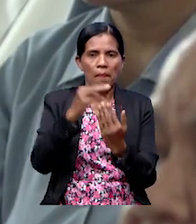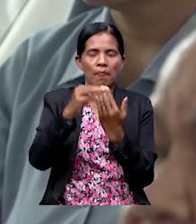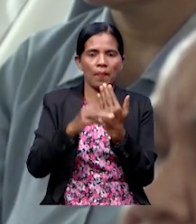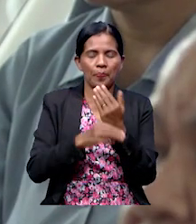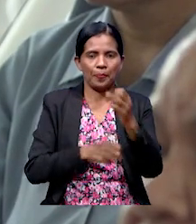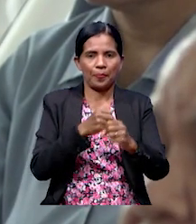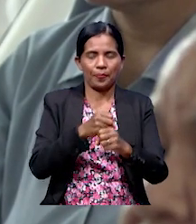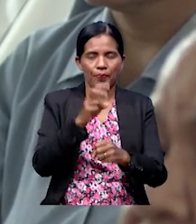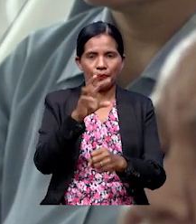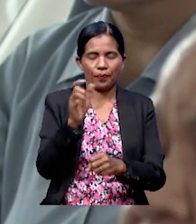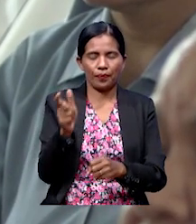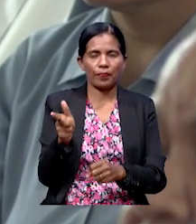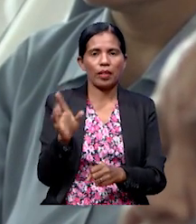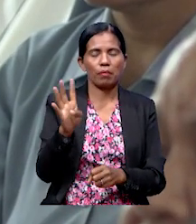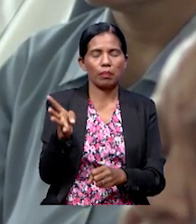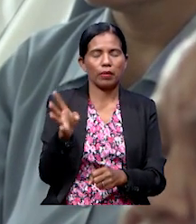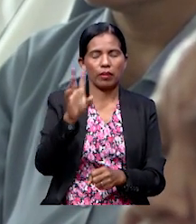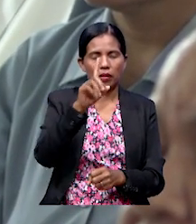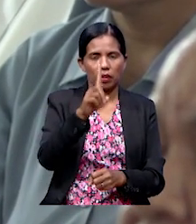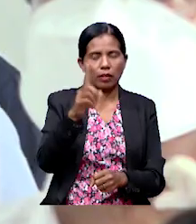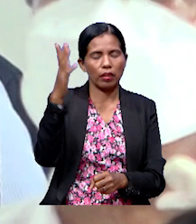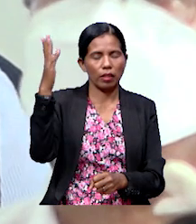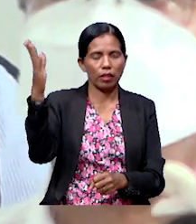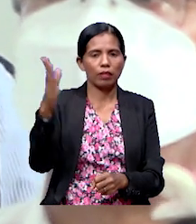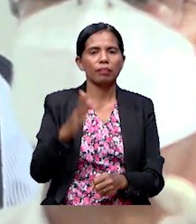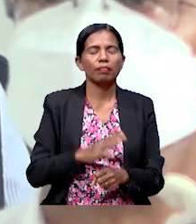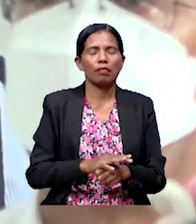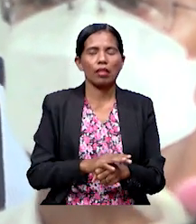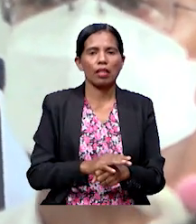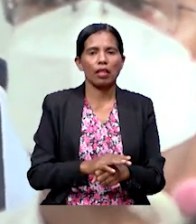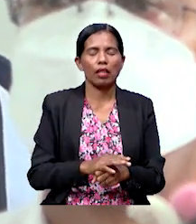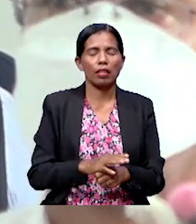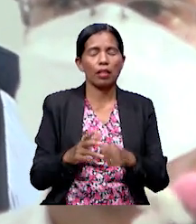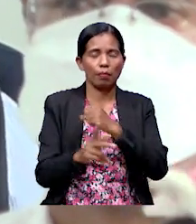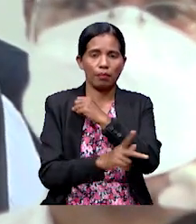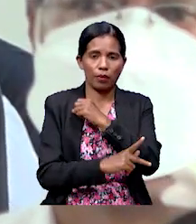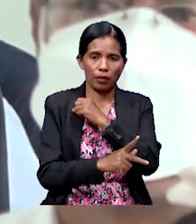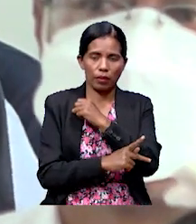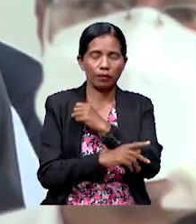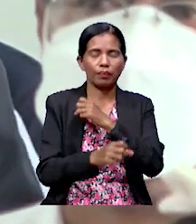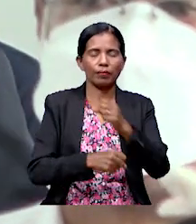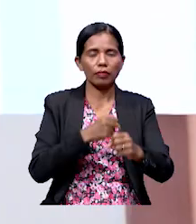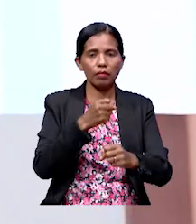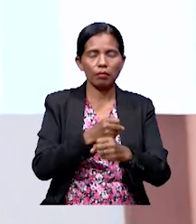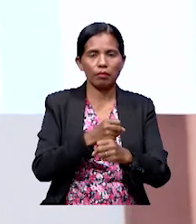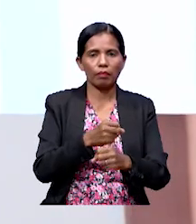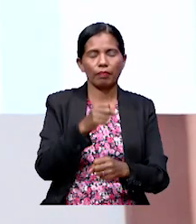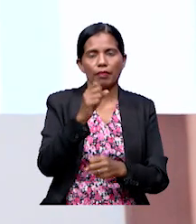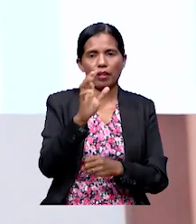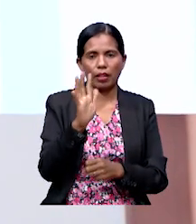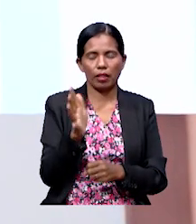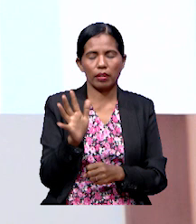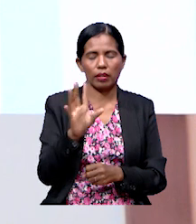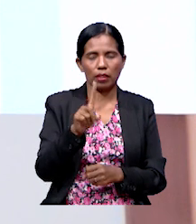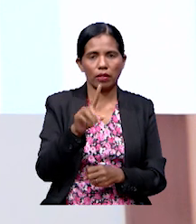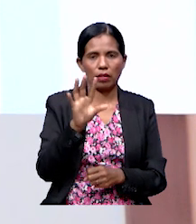tusia hat nulo resinhida e a São Romão Neiva Viana do Castelo Portugal no iha tinan rihun ida atusia lima nulo